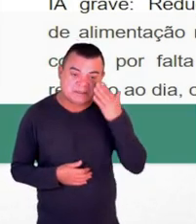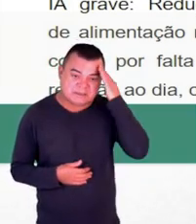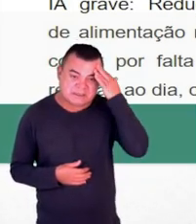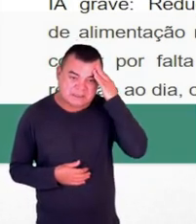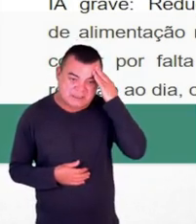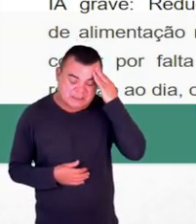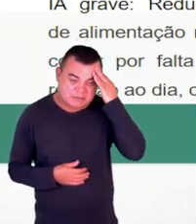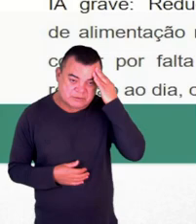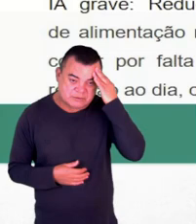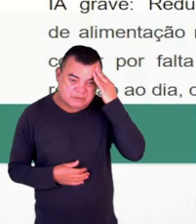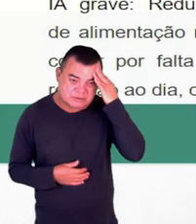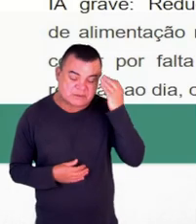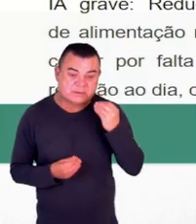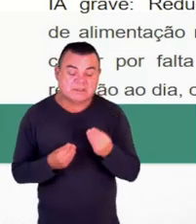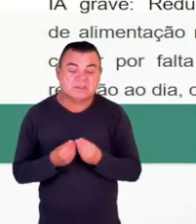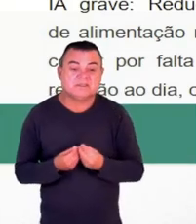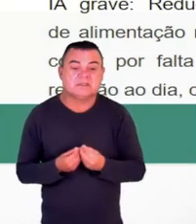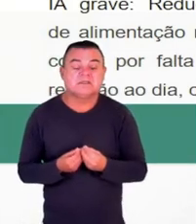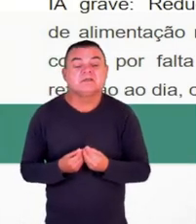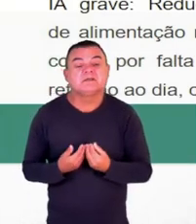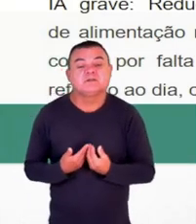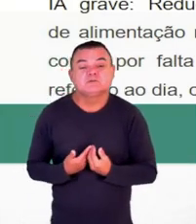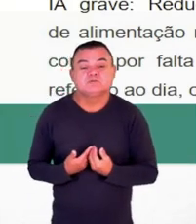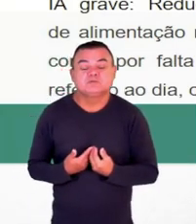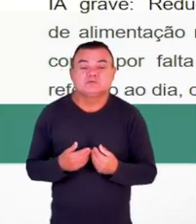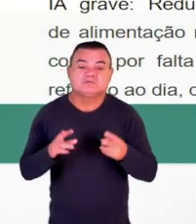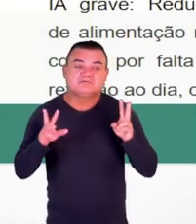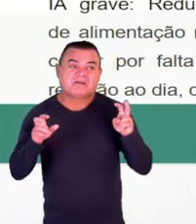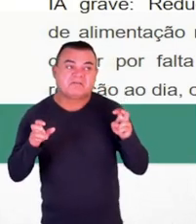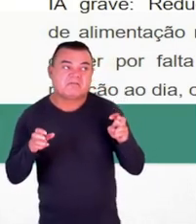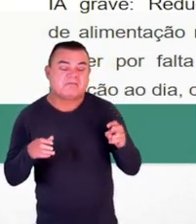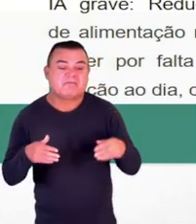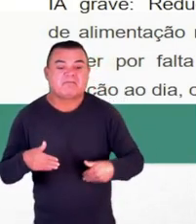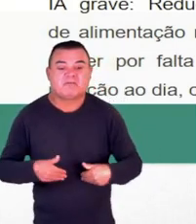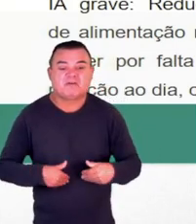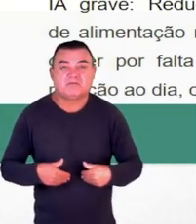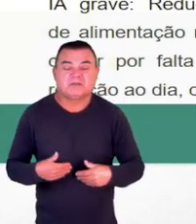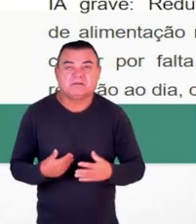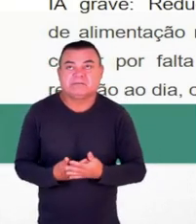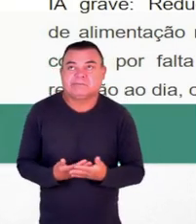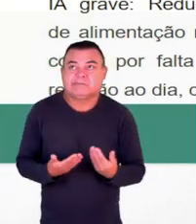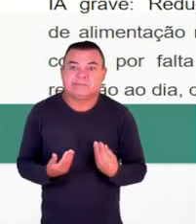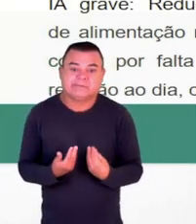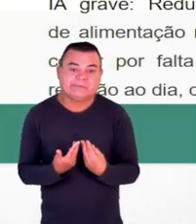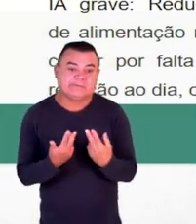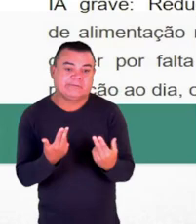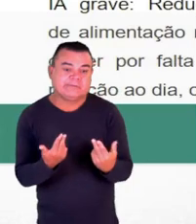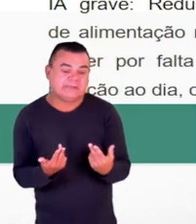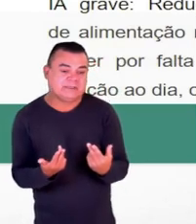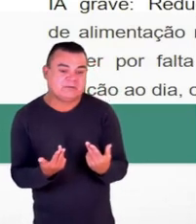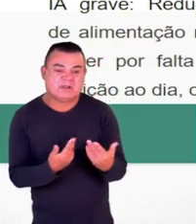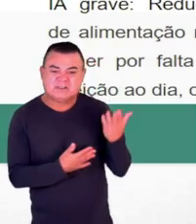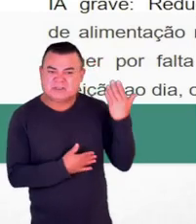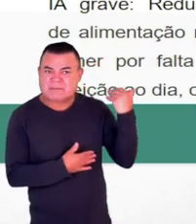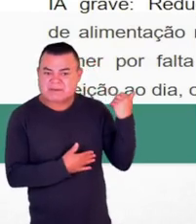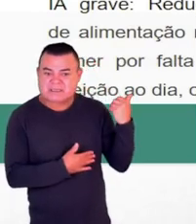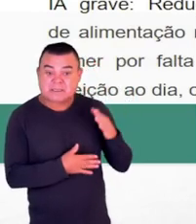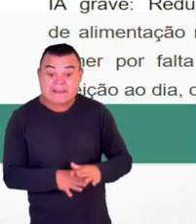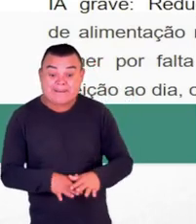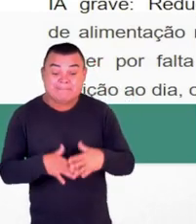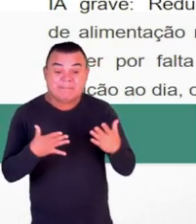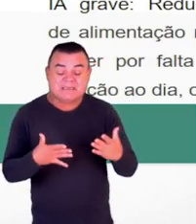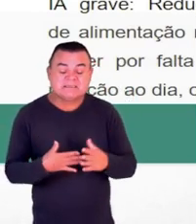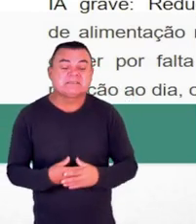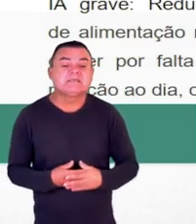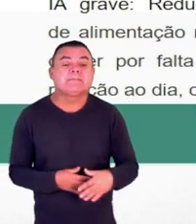a gente tem hoje de entendimento sobre fome que não necessariamente é aquela fome famélica né que você vê no corpo das pessoas mas é uma fome que vai matando